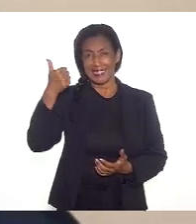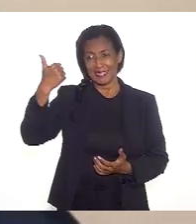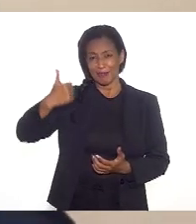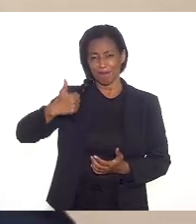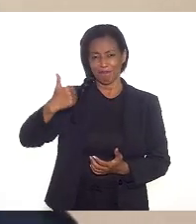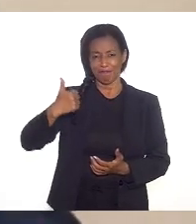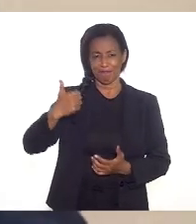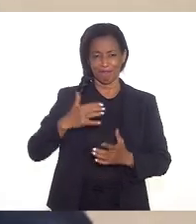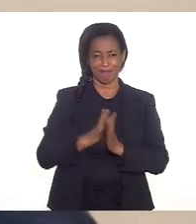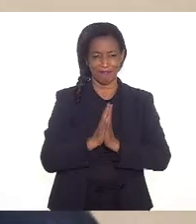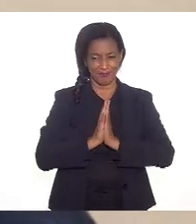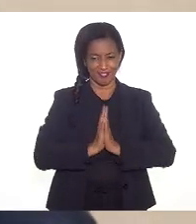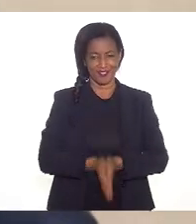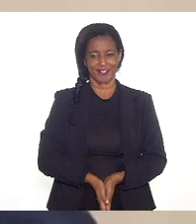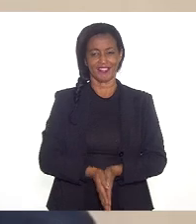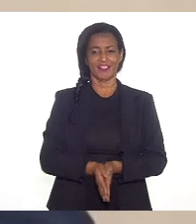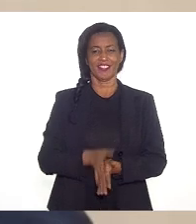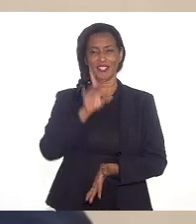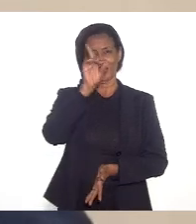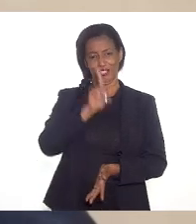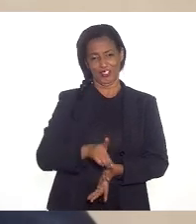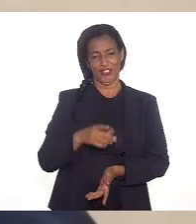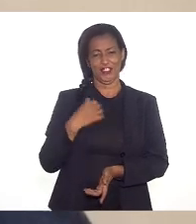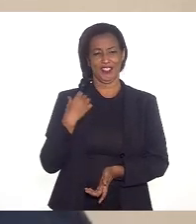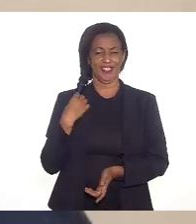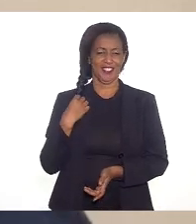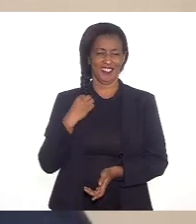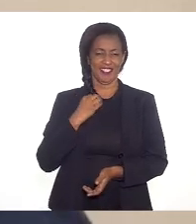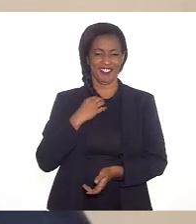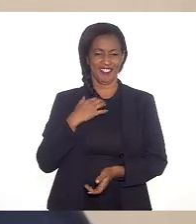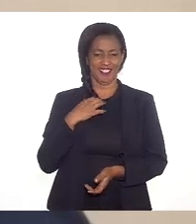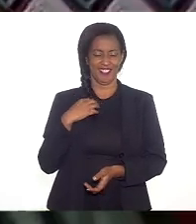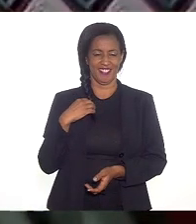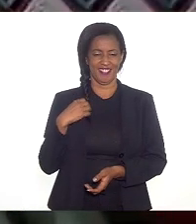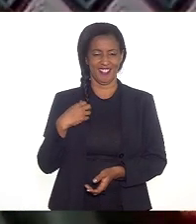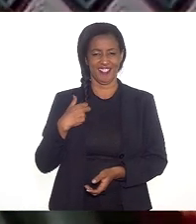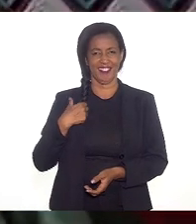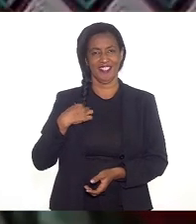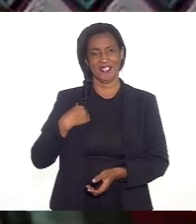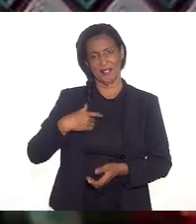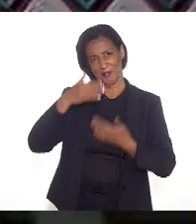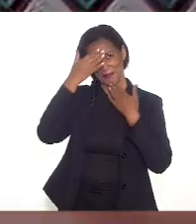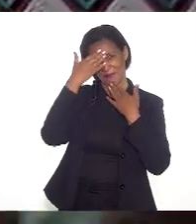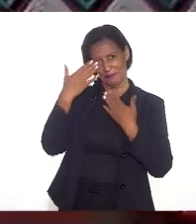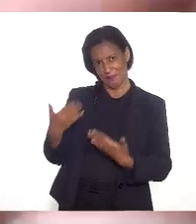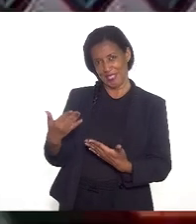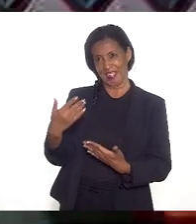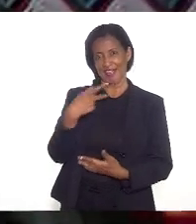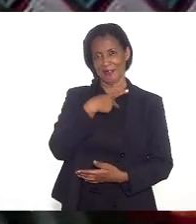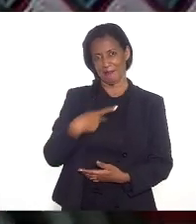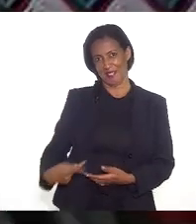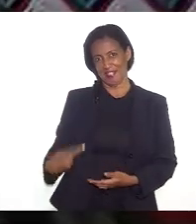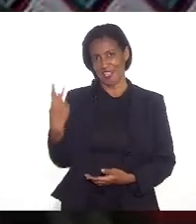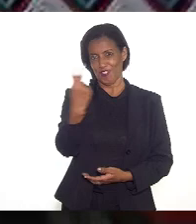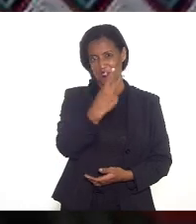precede... Ainda mais que sorriso deputada Mônica Francisco. Obrigada, meu presidente. Os dois,